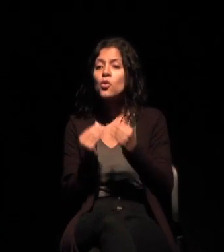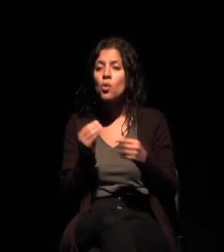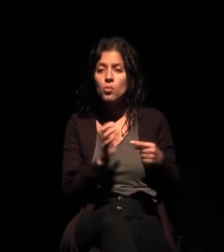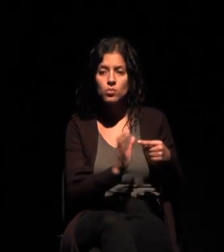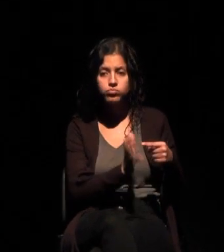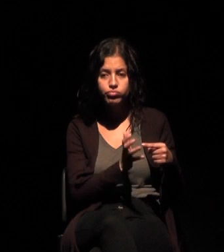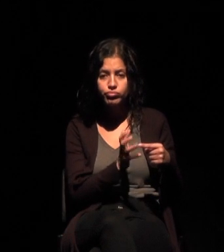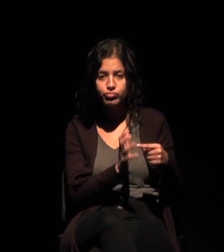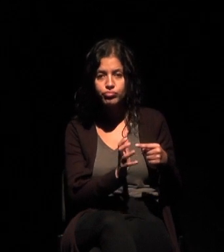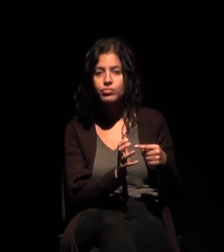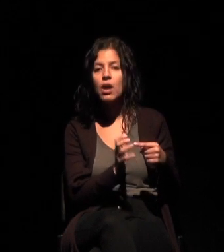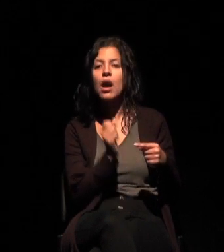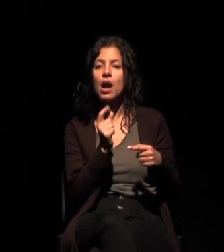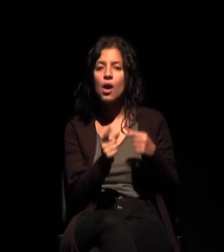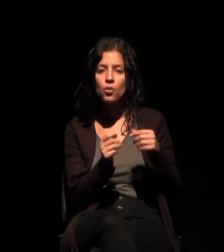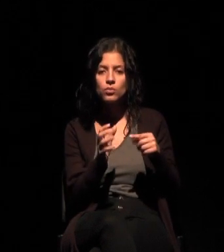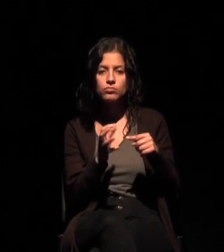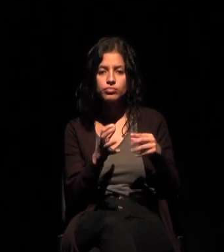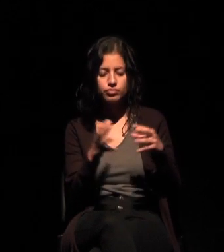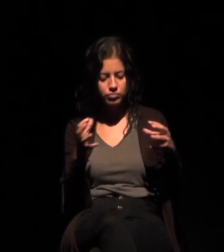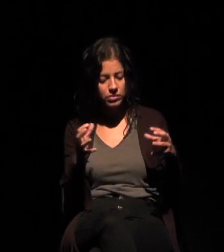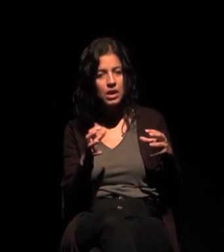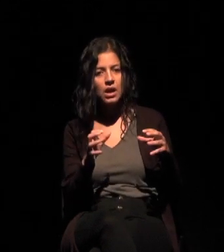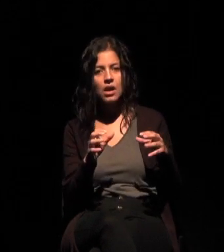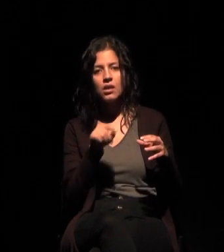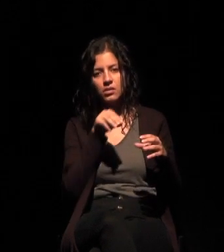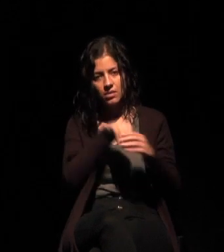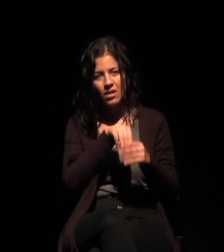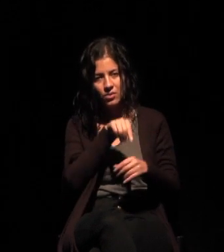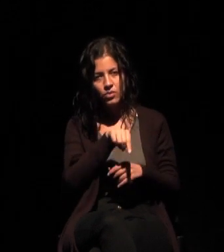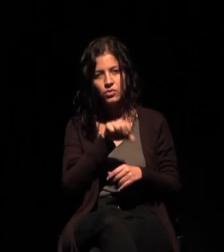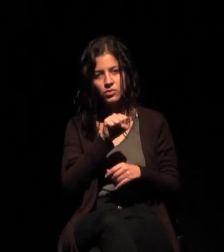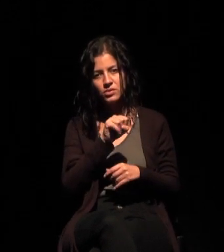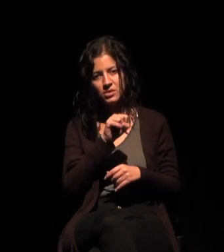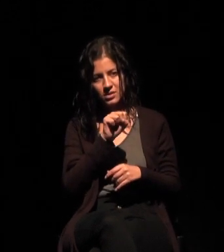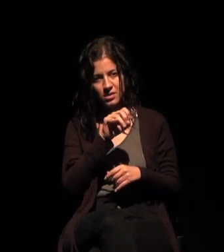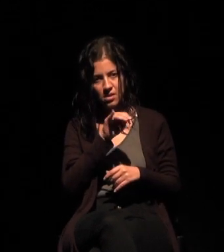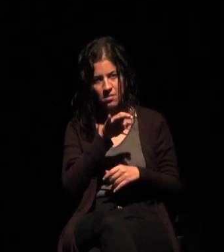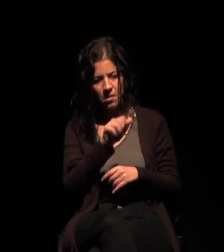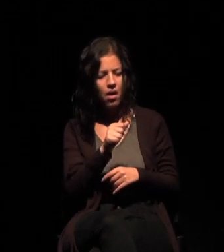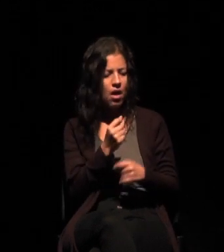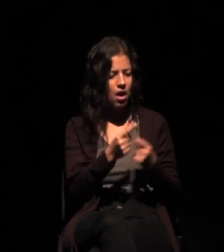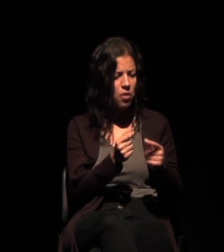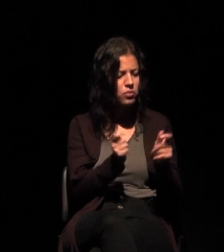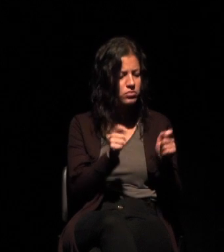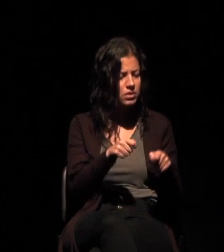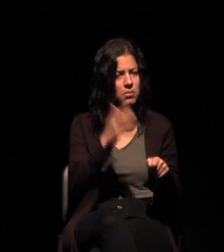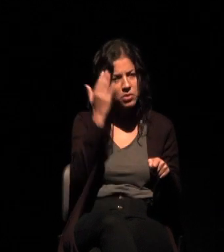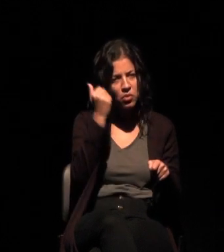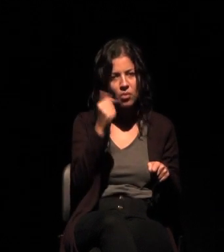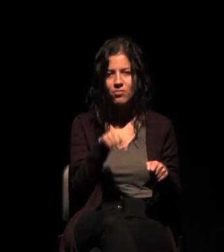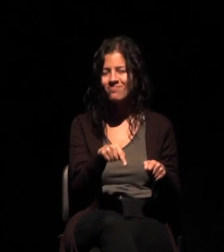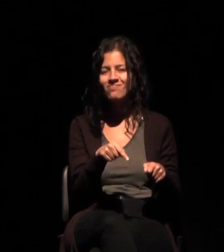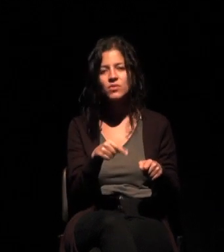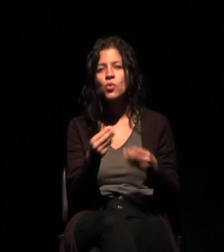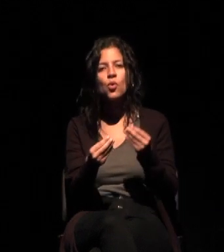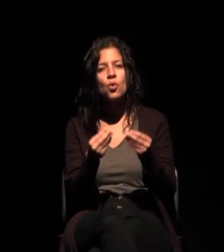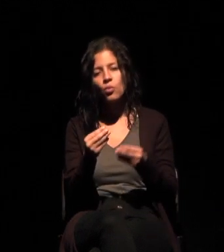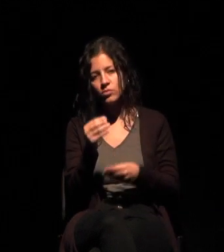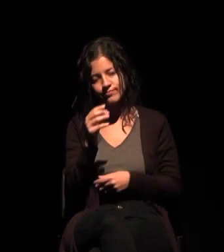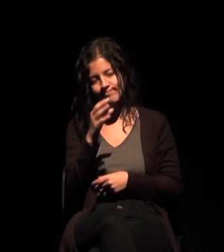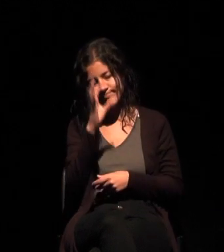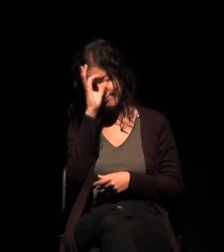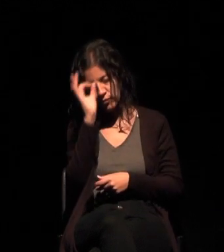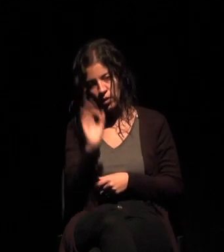não sabe o que a gente desenvolveu um sistema isso foi o trabalho de um de um aluno que ganhou o prêmio de melhor trabalho de dia nos dois últimos anos a sociedade brasileira